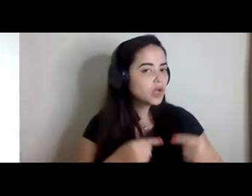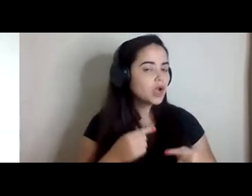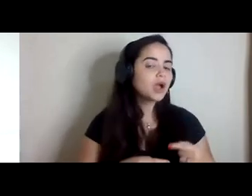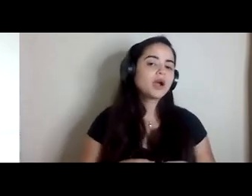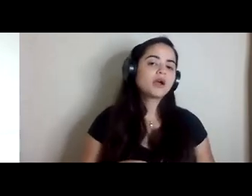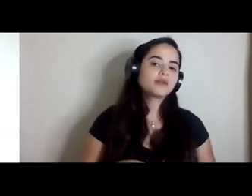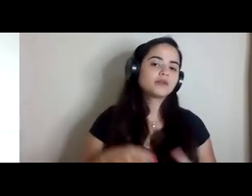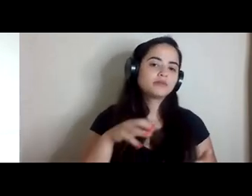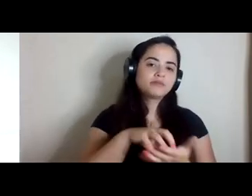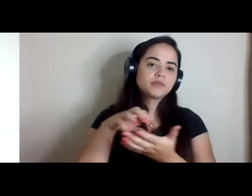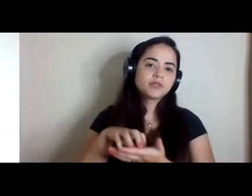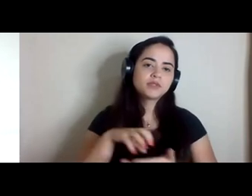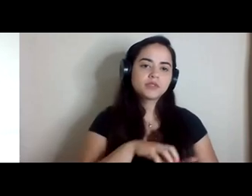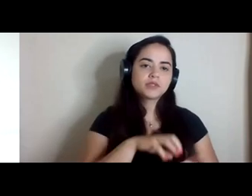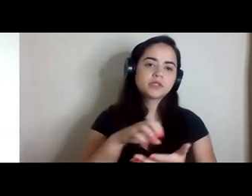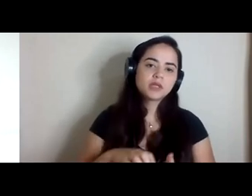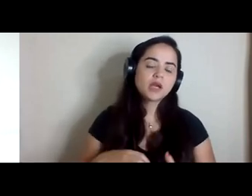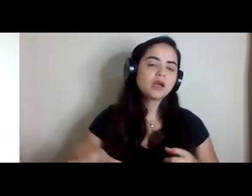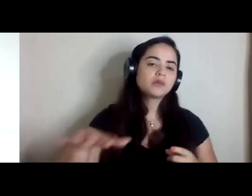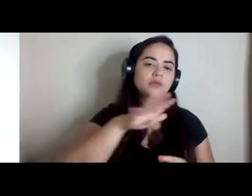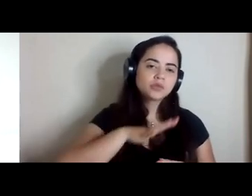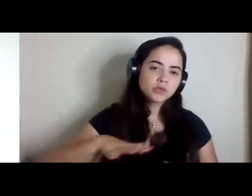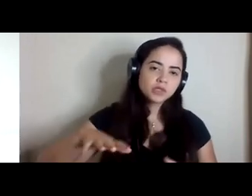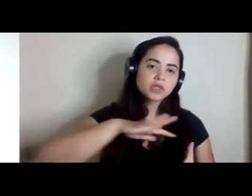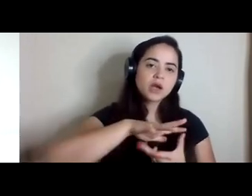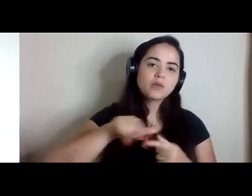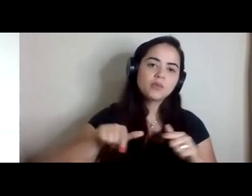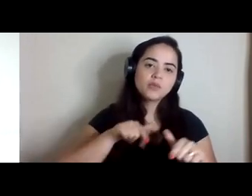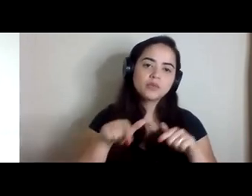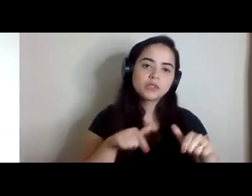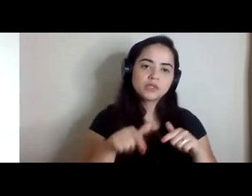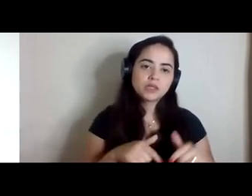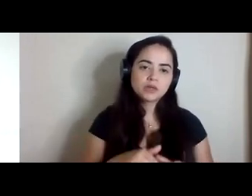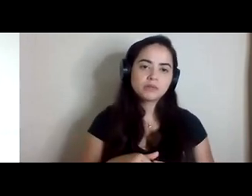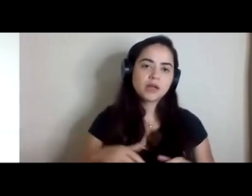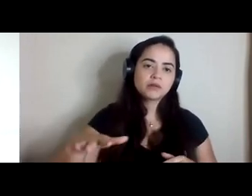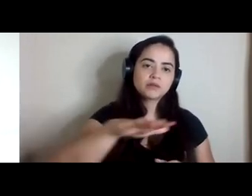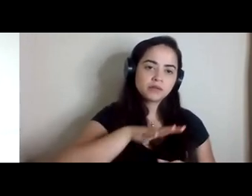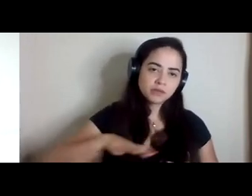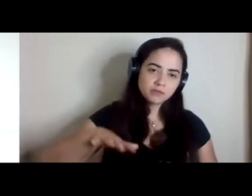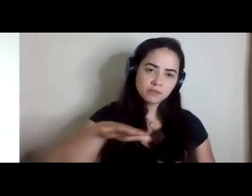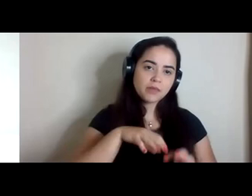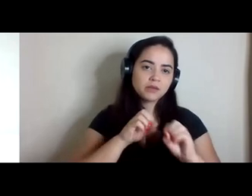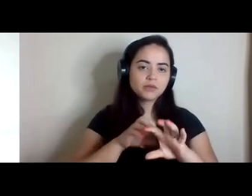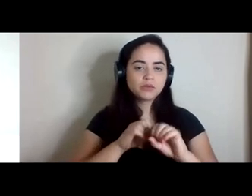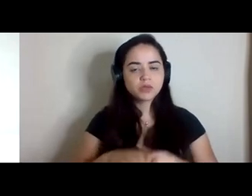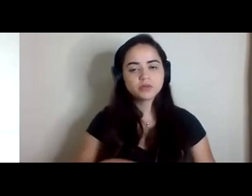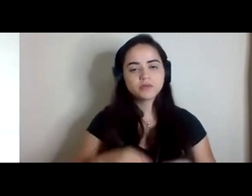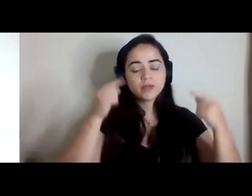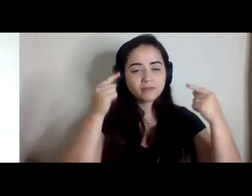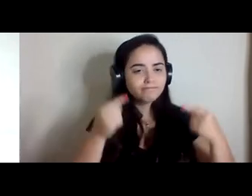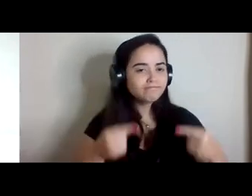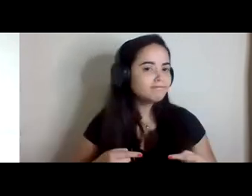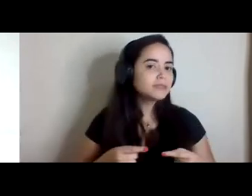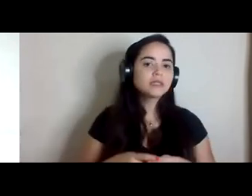desses campos, né? Da sociedade, do mundo do trabalho, da EPT, dos espaços educativos. Então, um grande desafio, e a